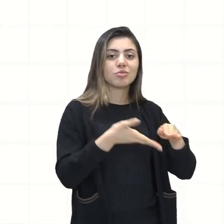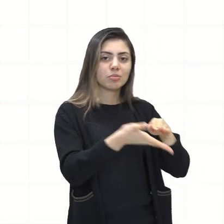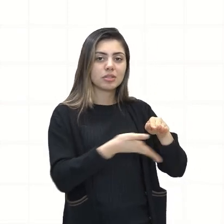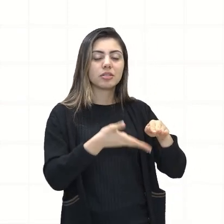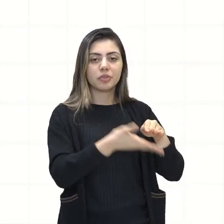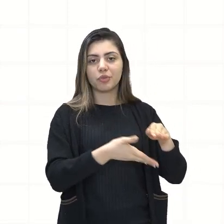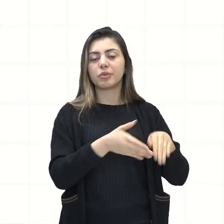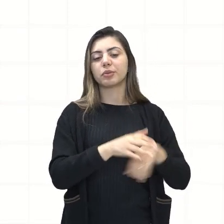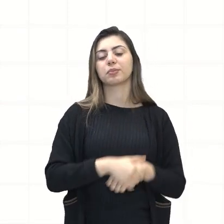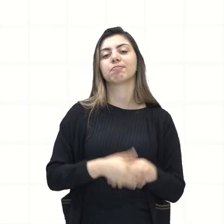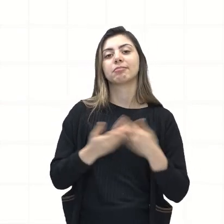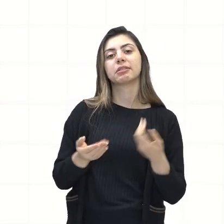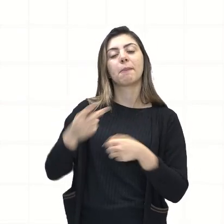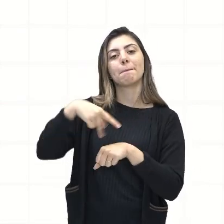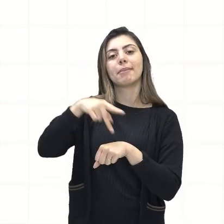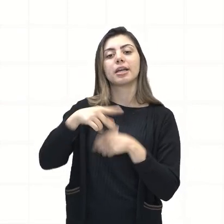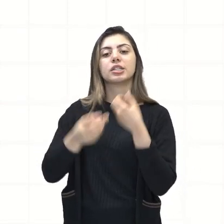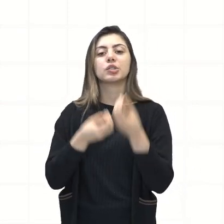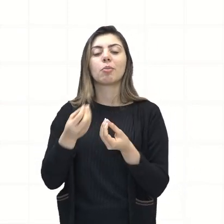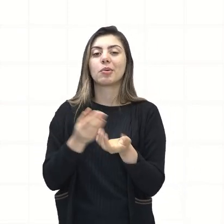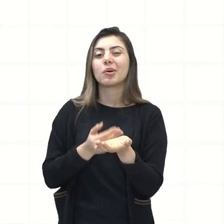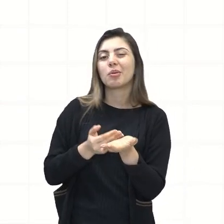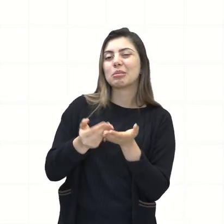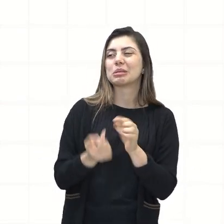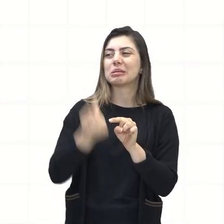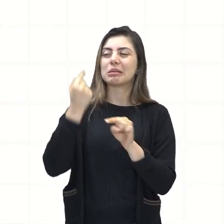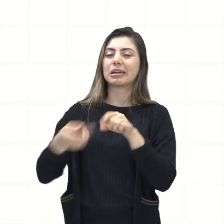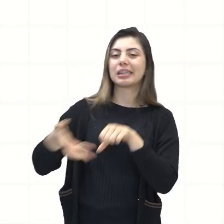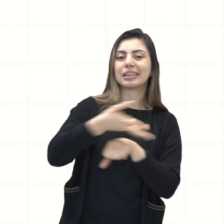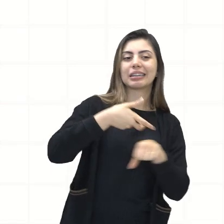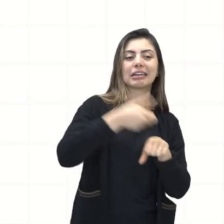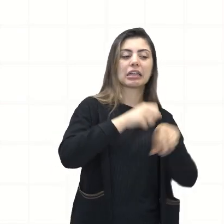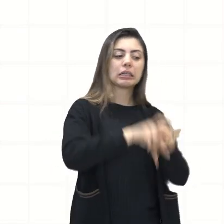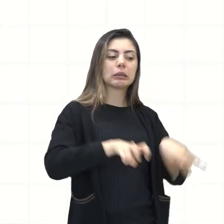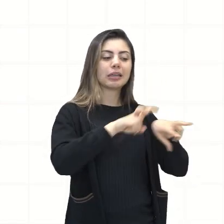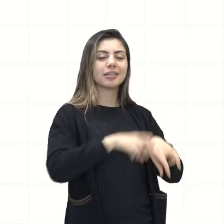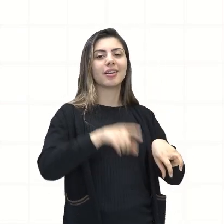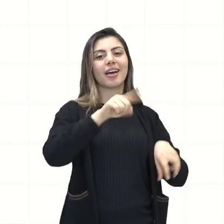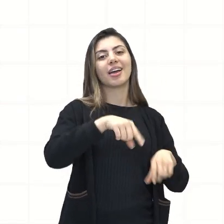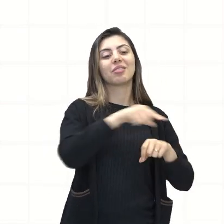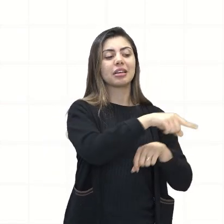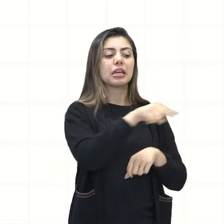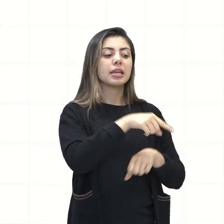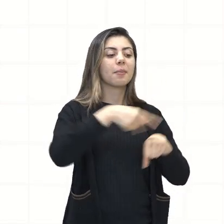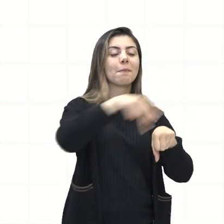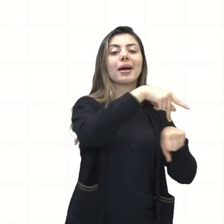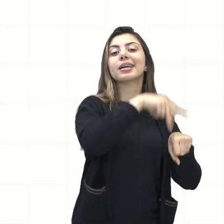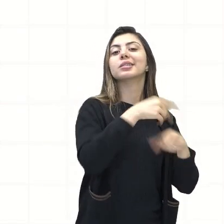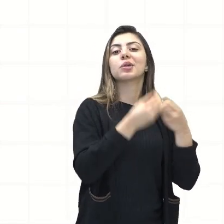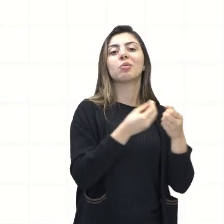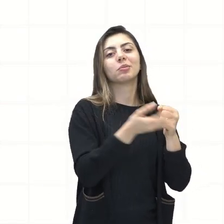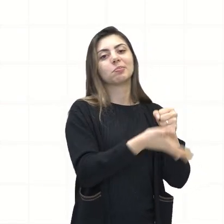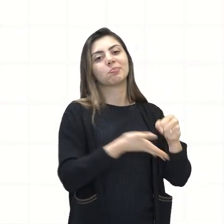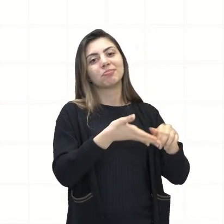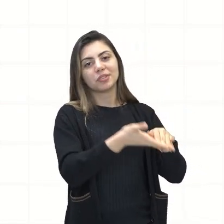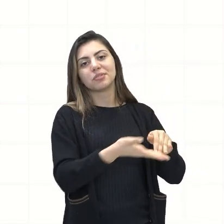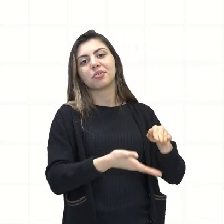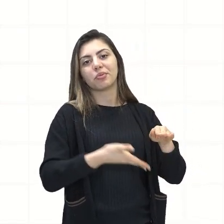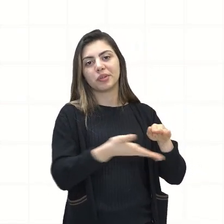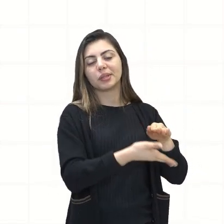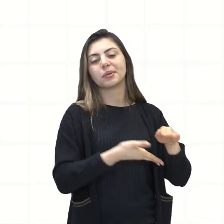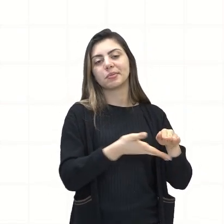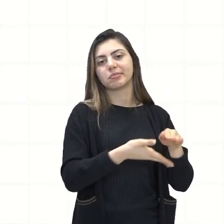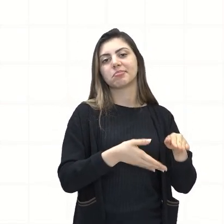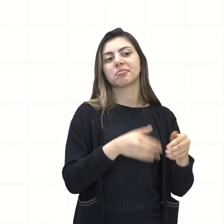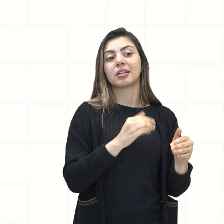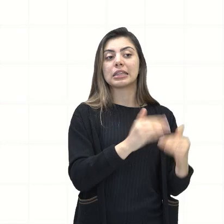de colonização, em especial de exploração, quase todas elas são os chamados países subdesenvolvidos, tá certo? Ou